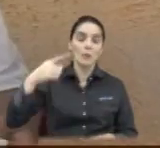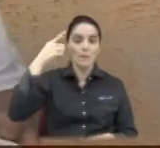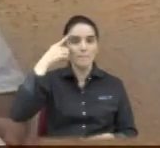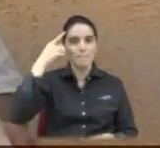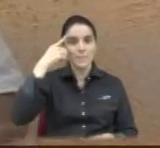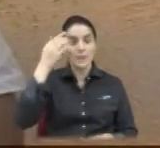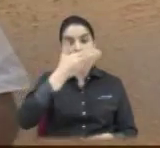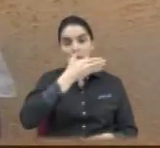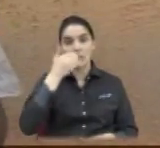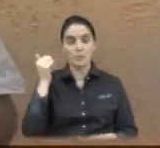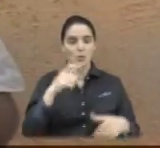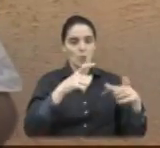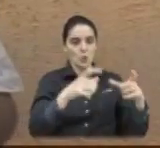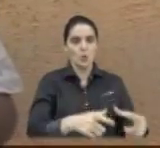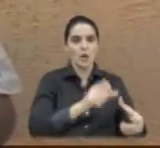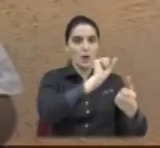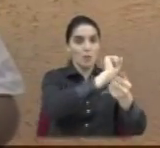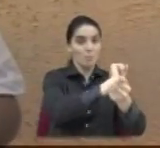qualidade